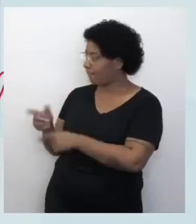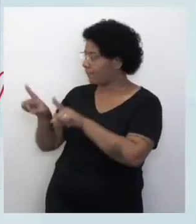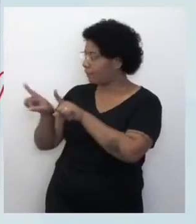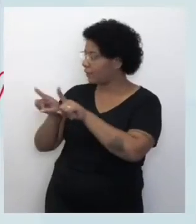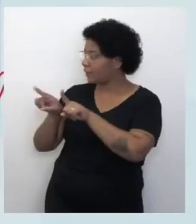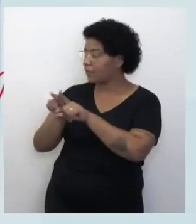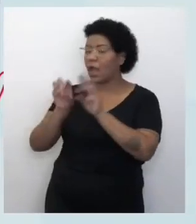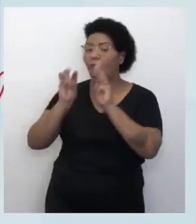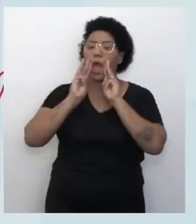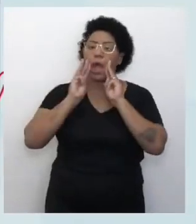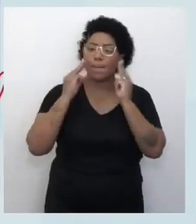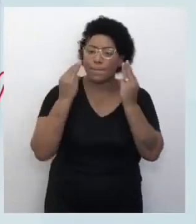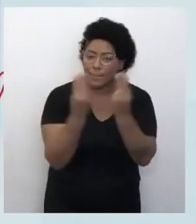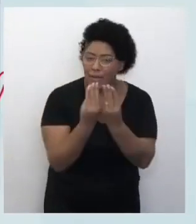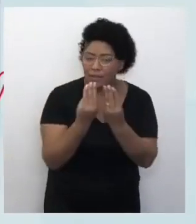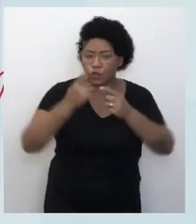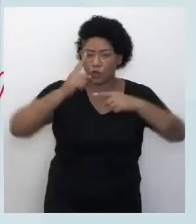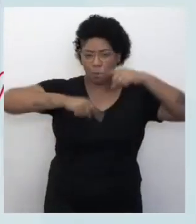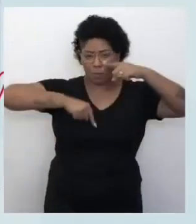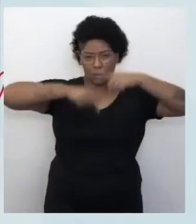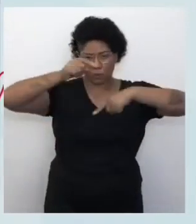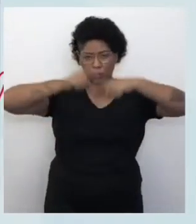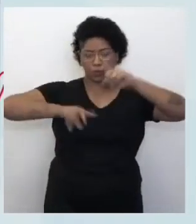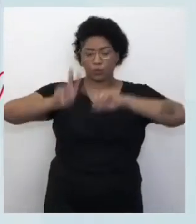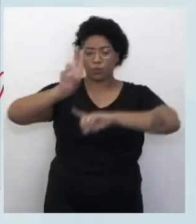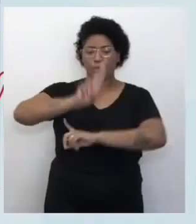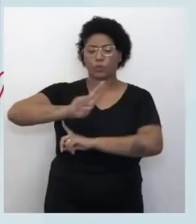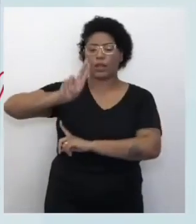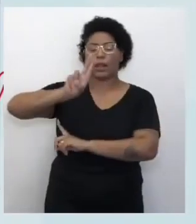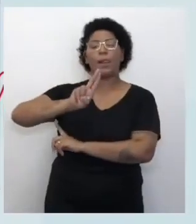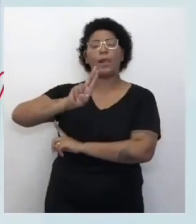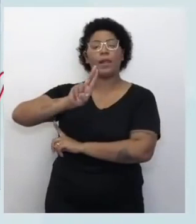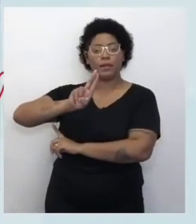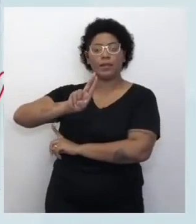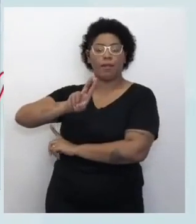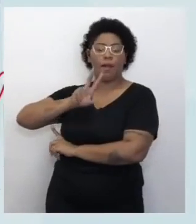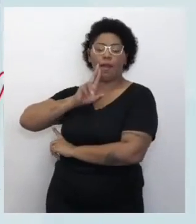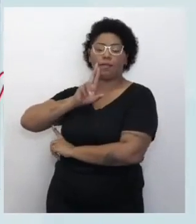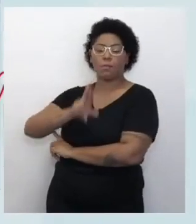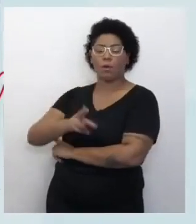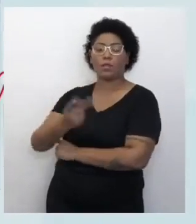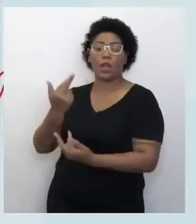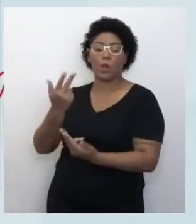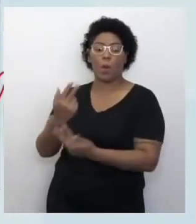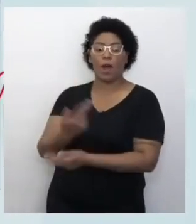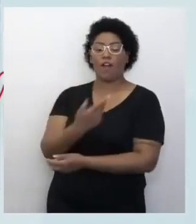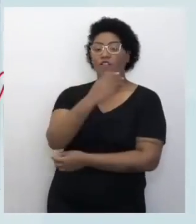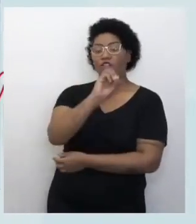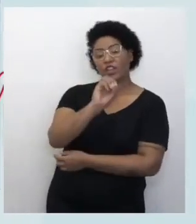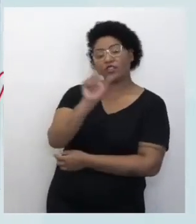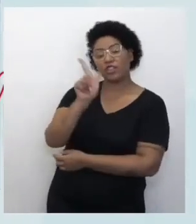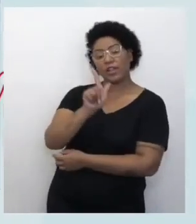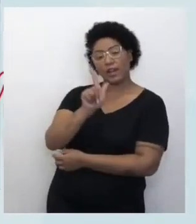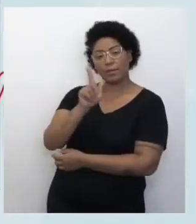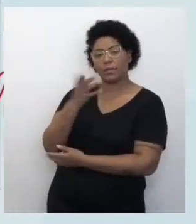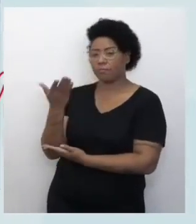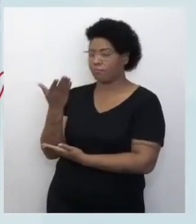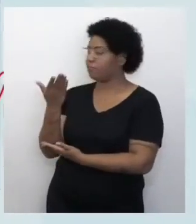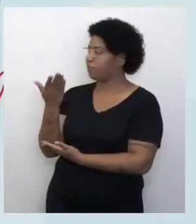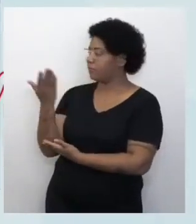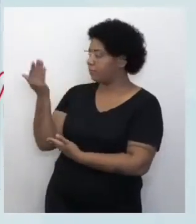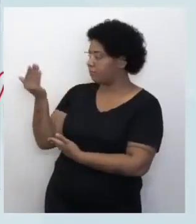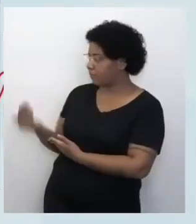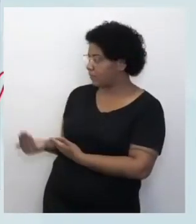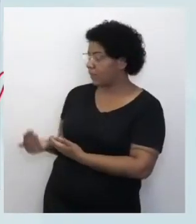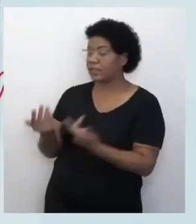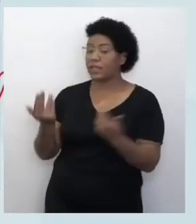massa dos produtos, que é igual a 20 gramas. Então a massa dos reagentes tem que